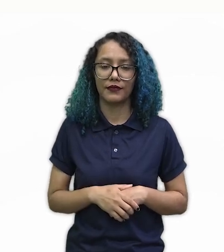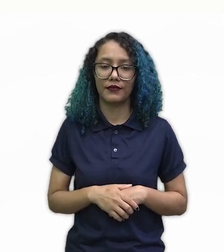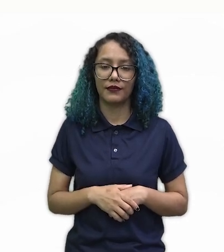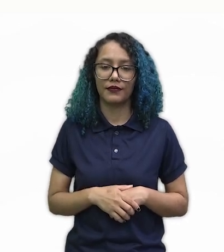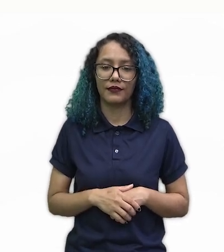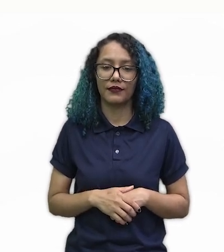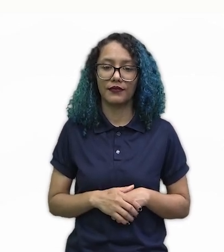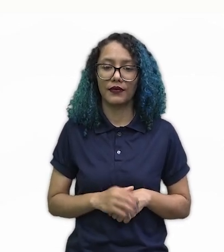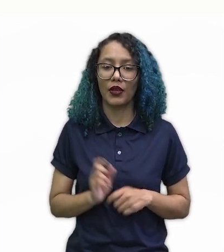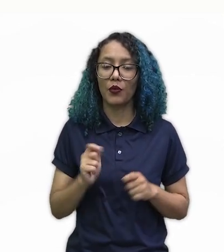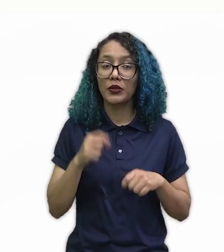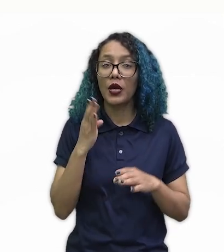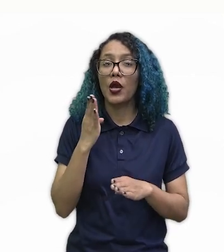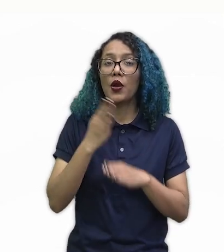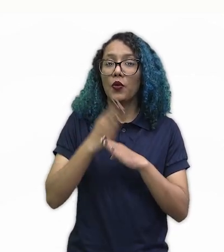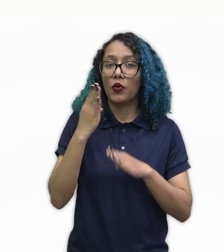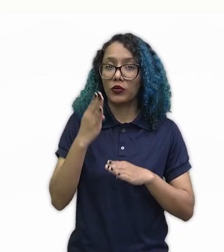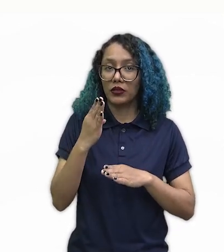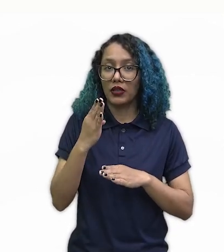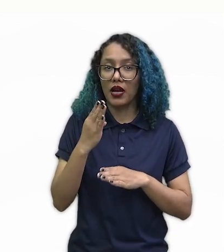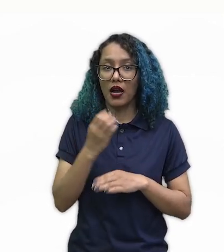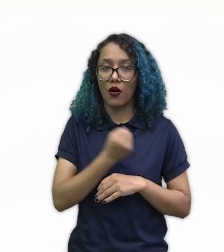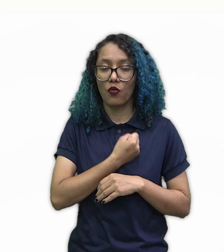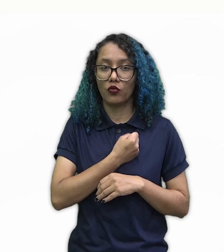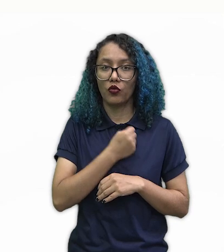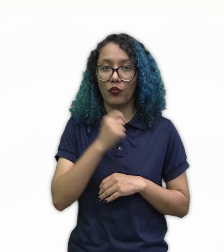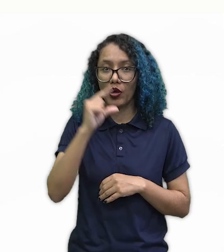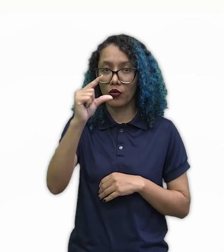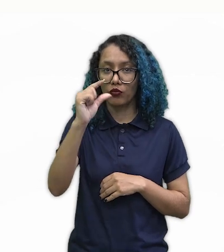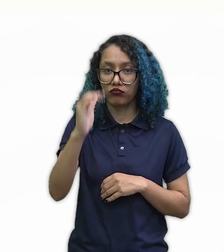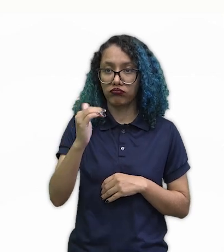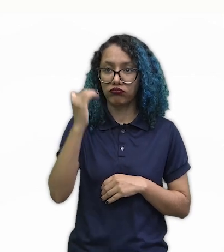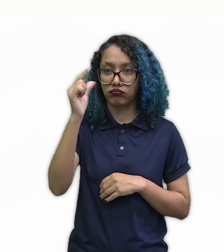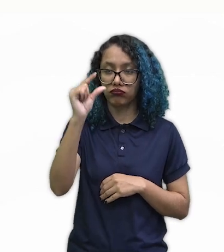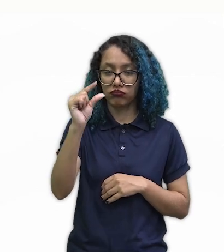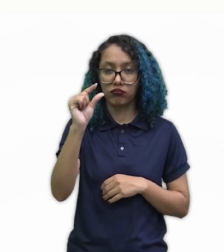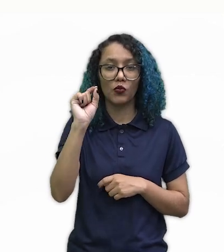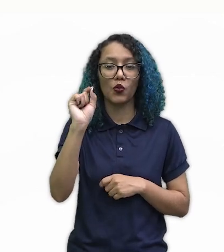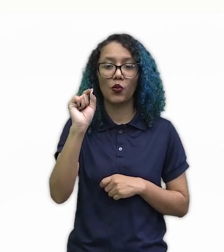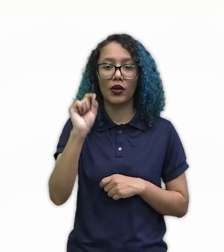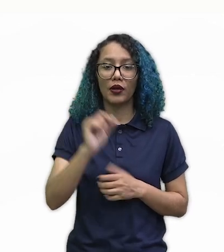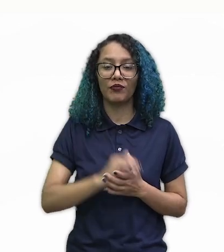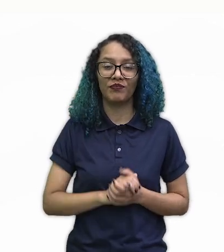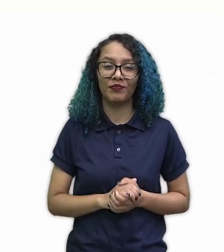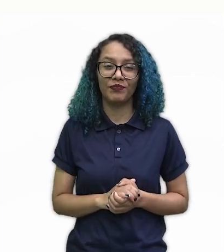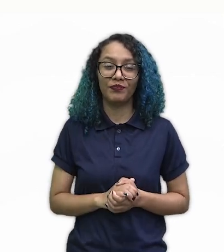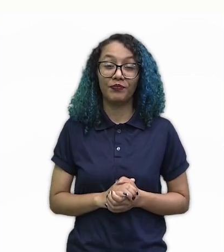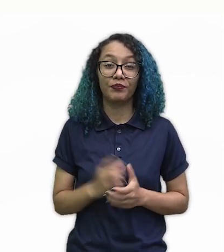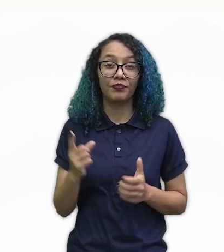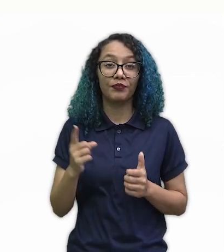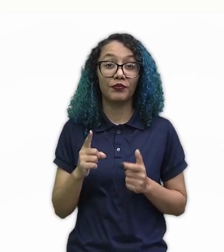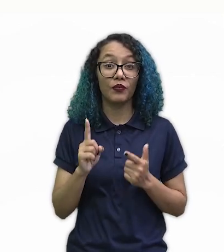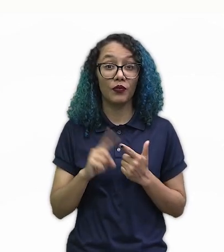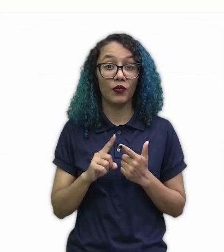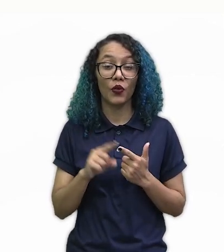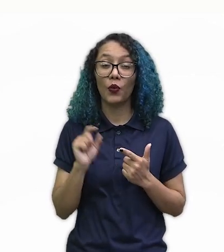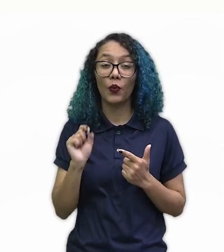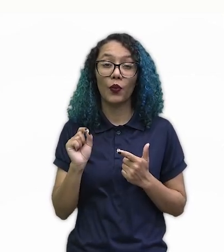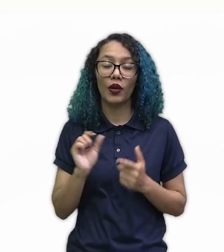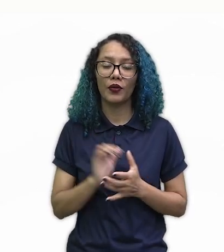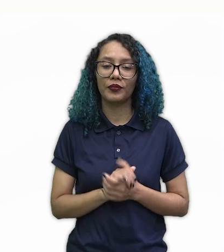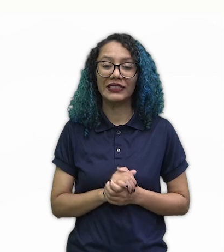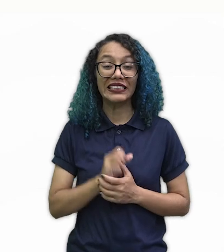gente faz para saber o valor do expoente? Primeira coisa, pessoal, aliás, é a segunda, né? Segunda